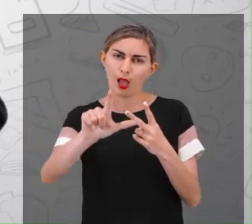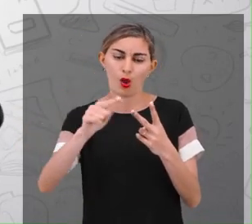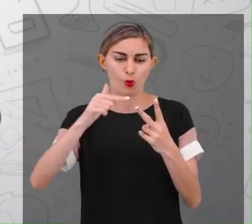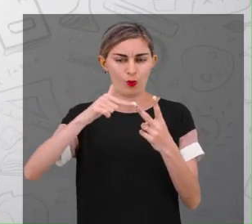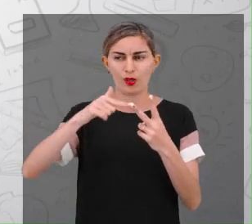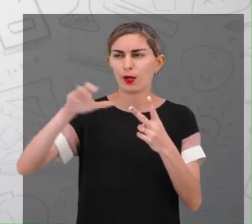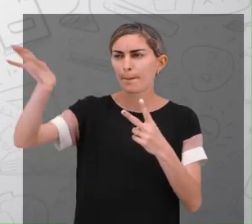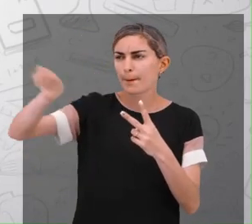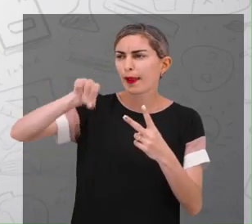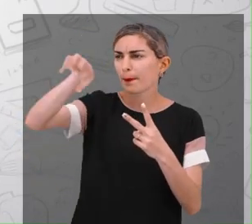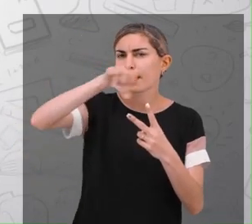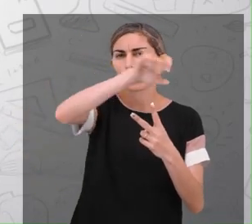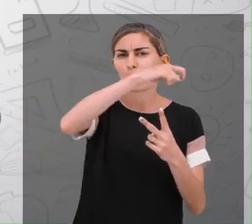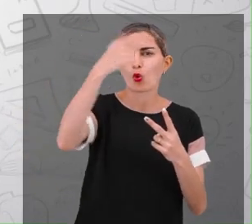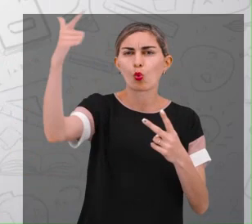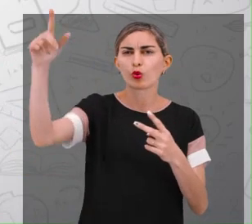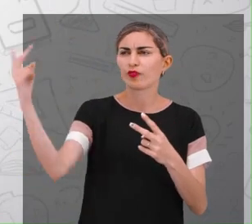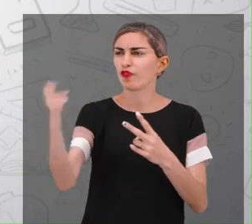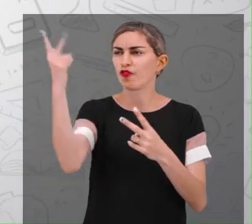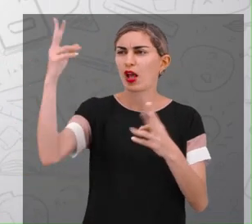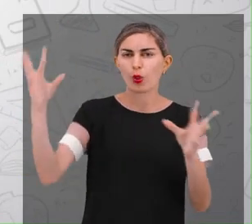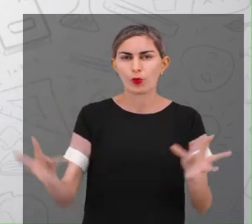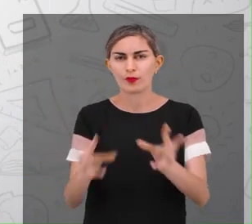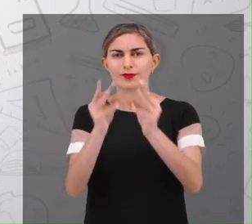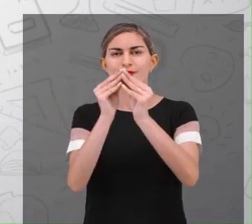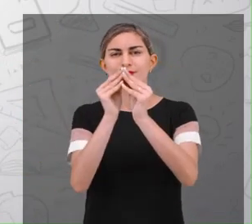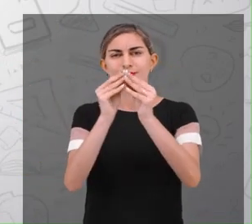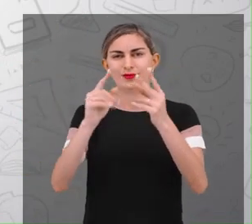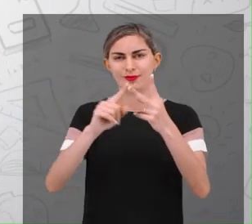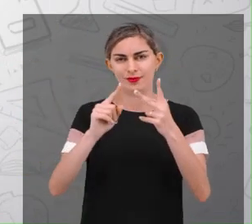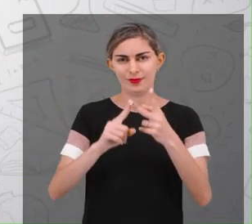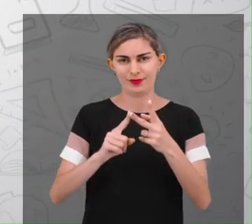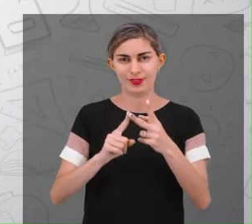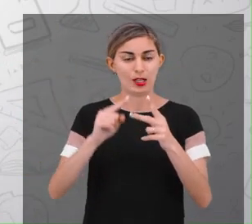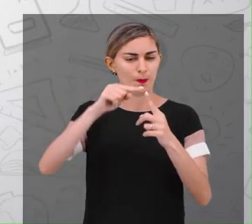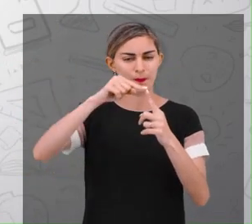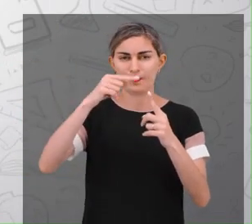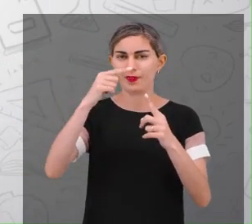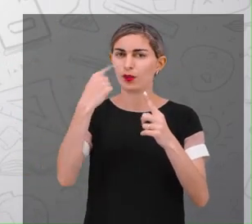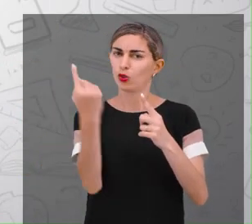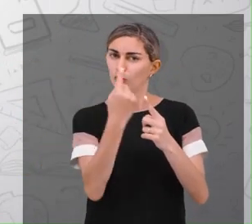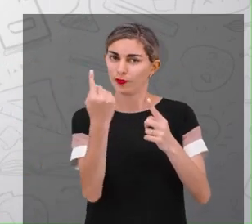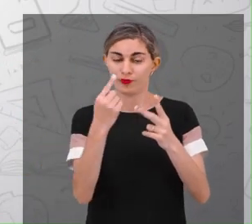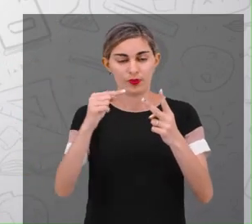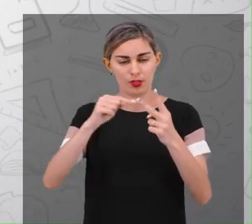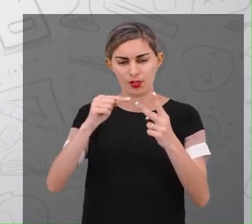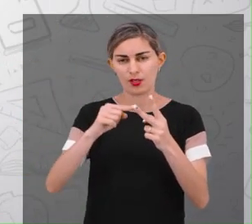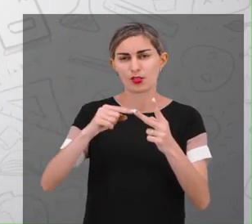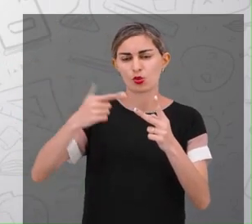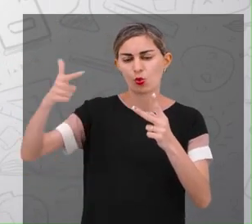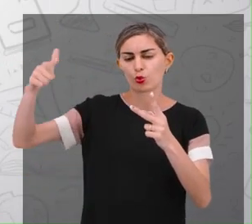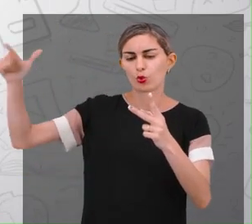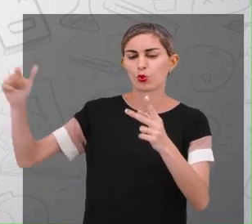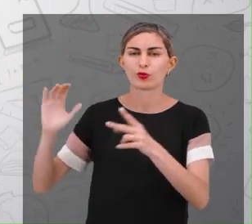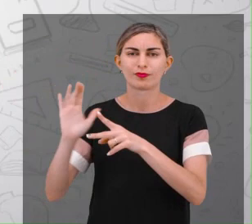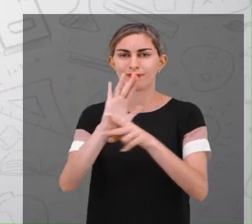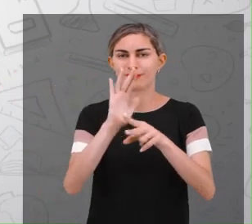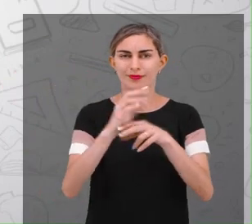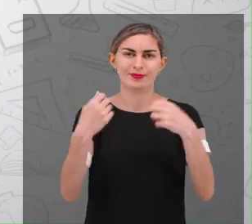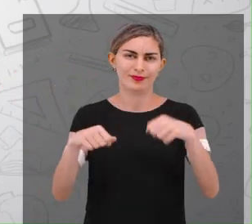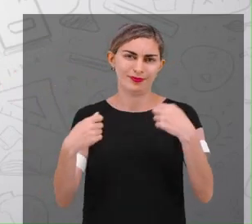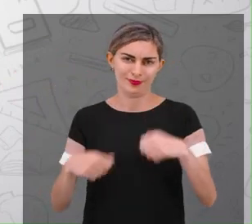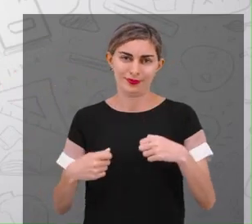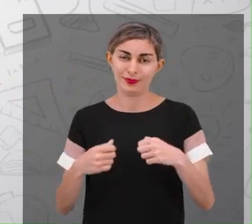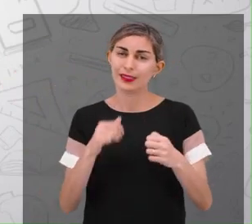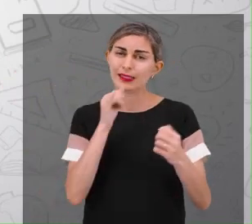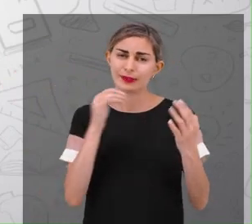outros valores. Aí, como exemplo desse, temos ser trabalhador e perseverante, pois através destes exemplos